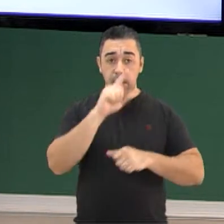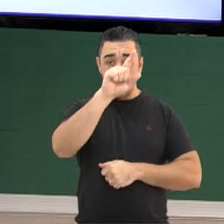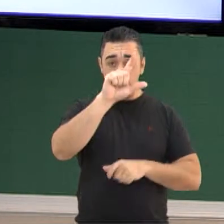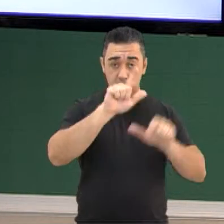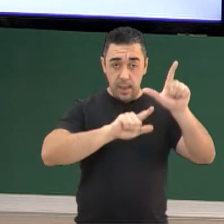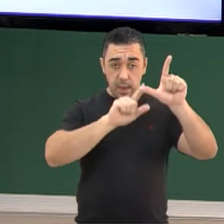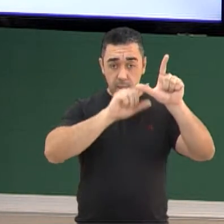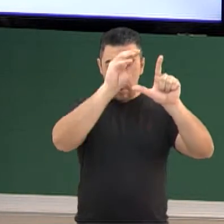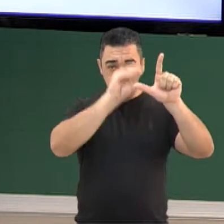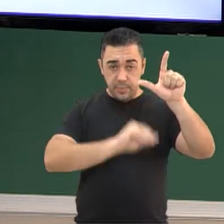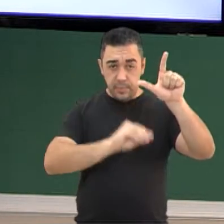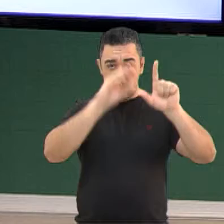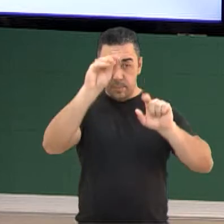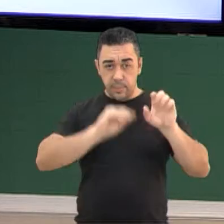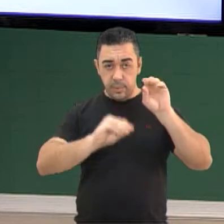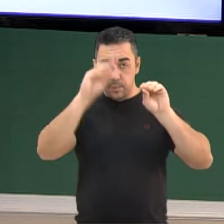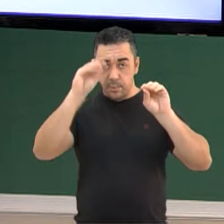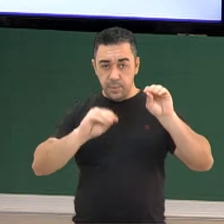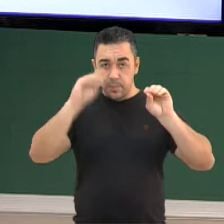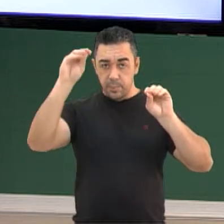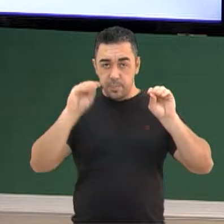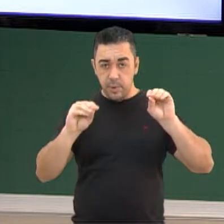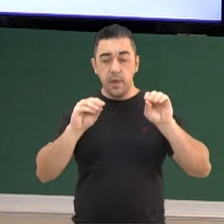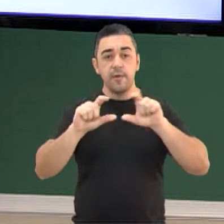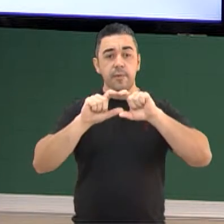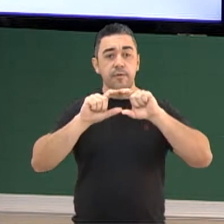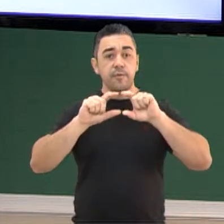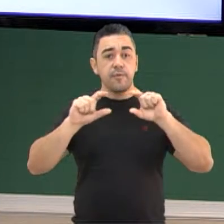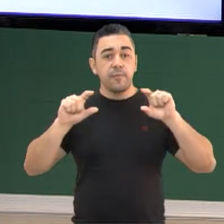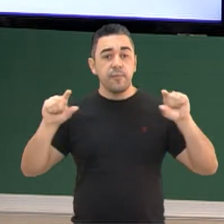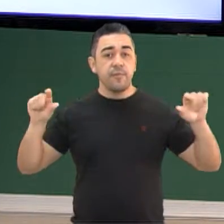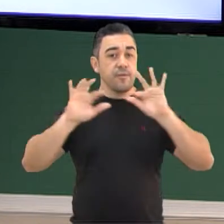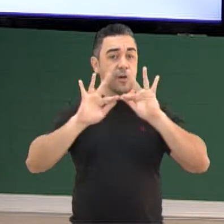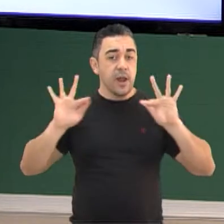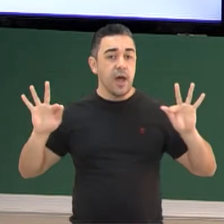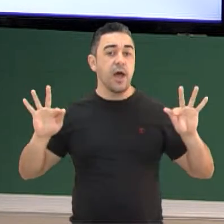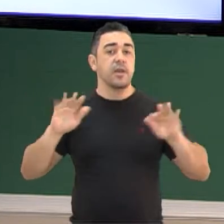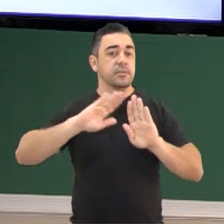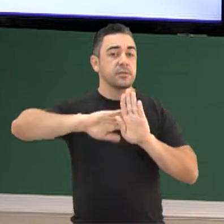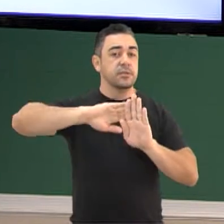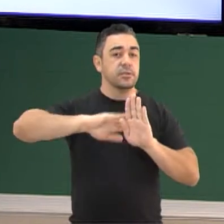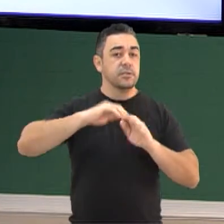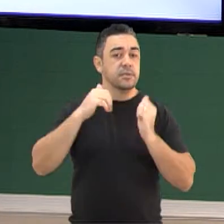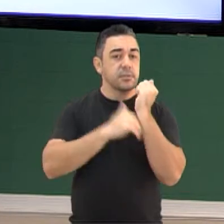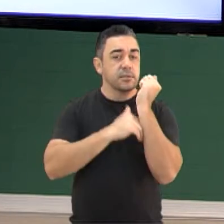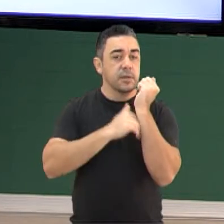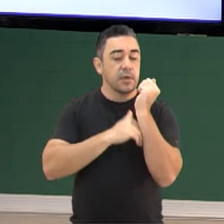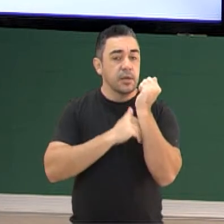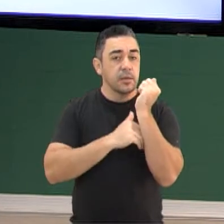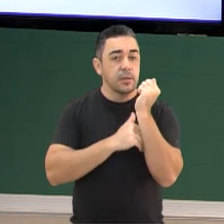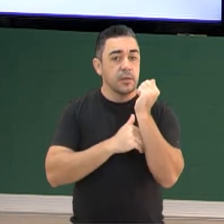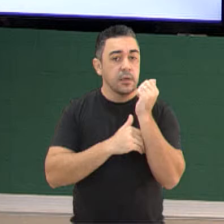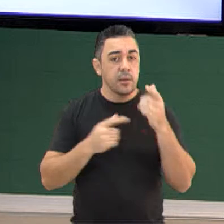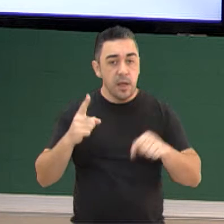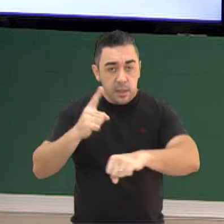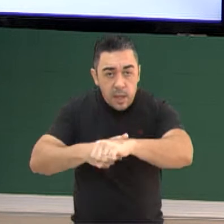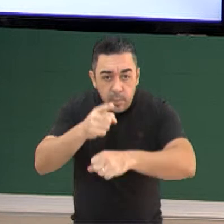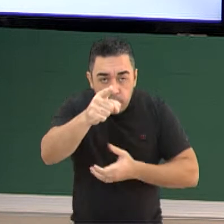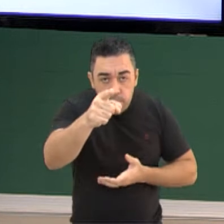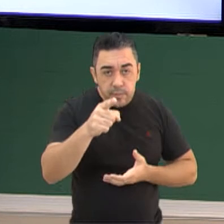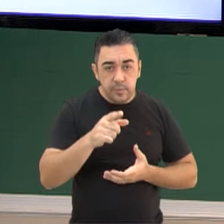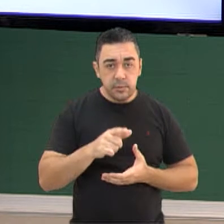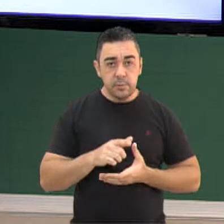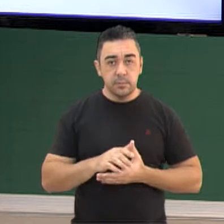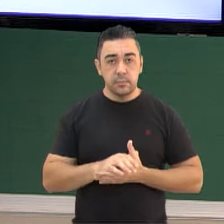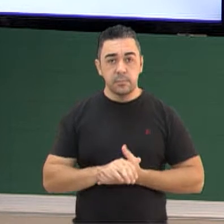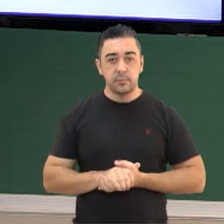letra de cada figura e com isso vai formar a mensagem secreta da nossa carta enigmática. Tempo para vocês